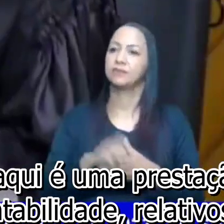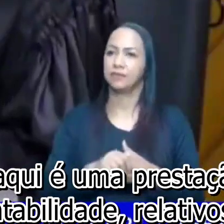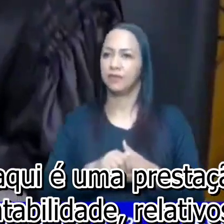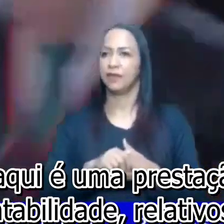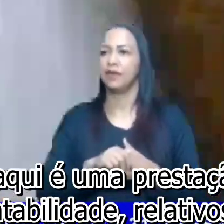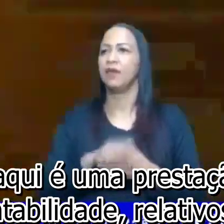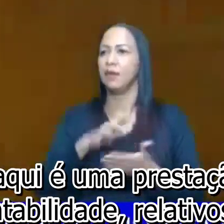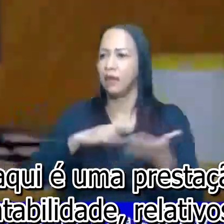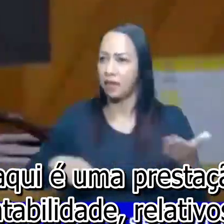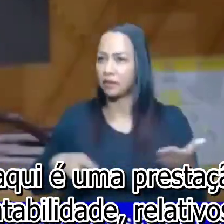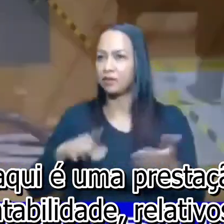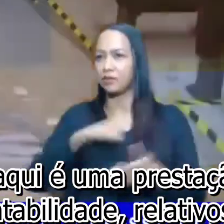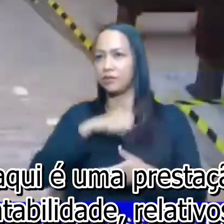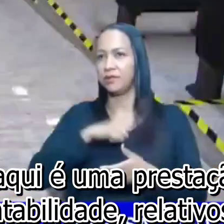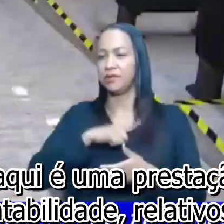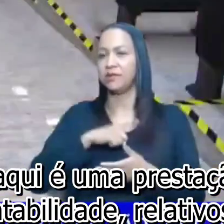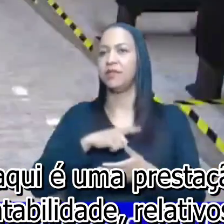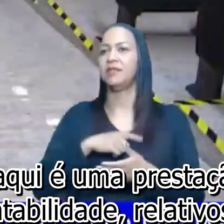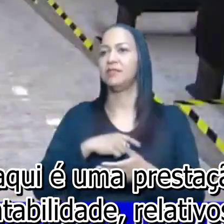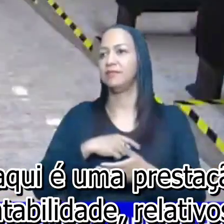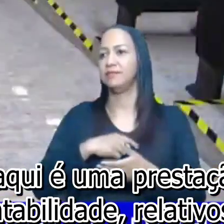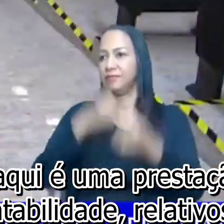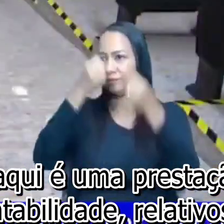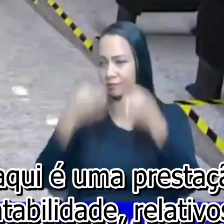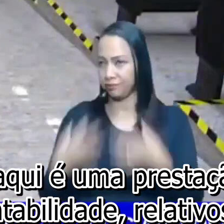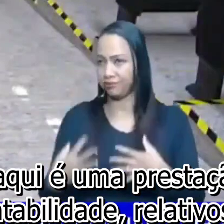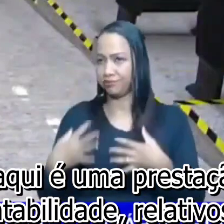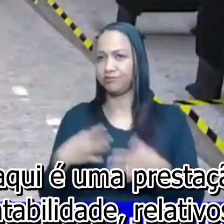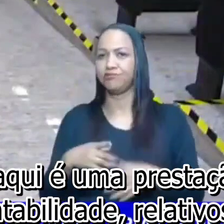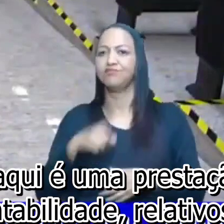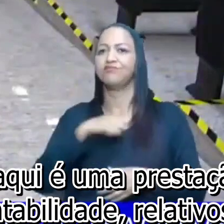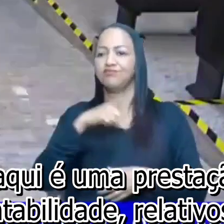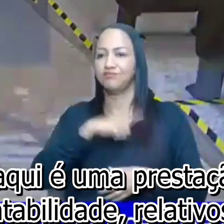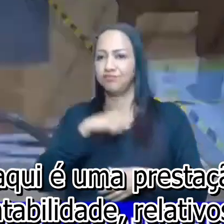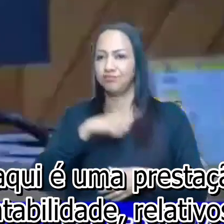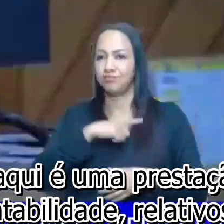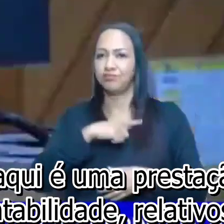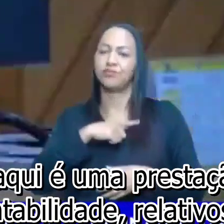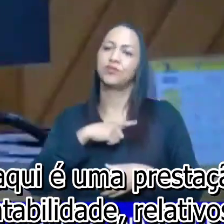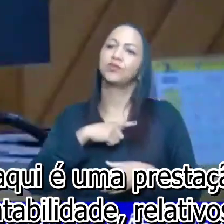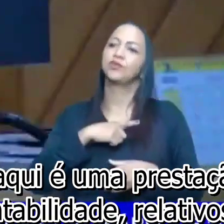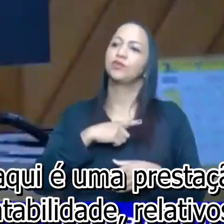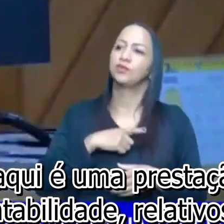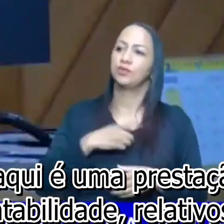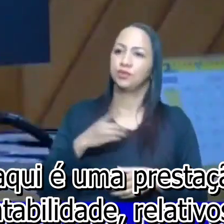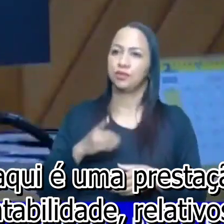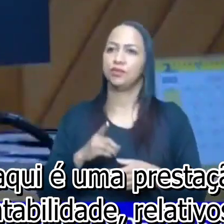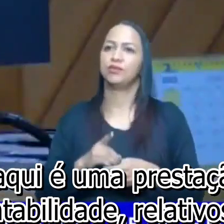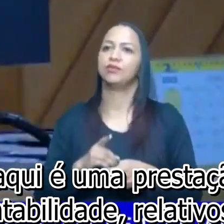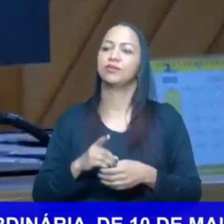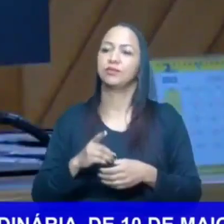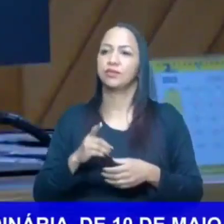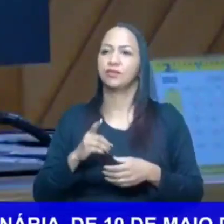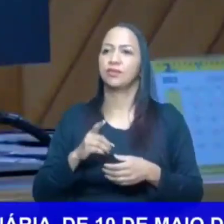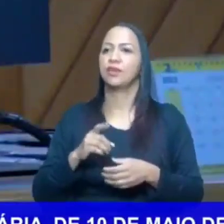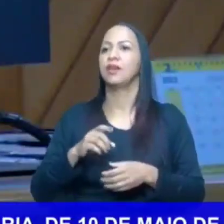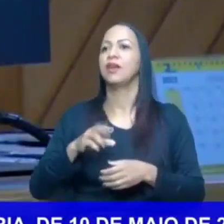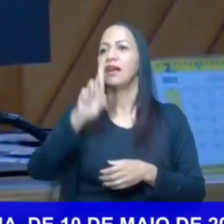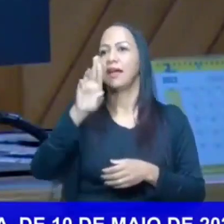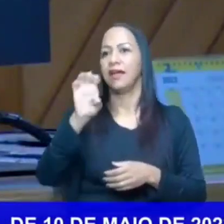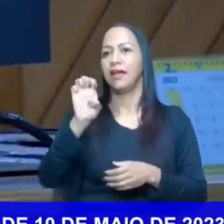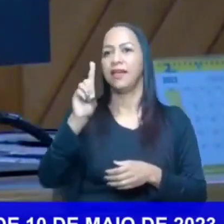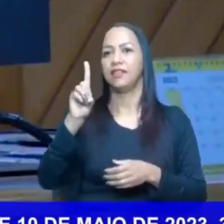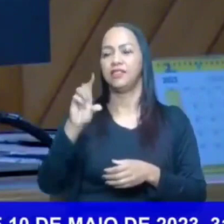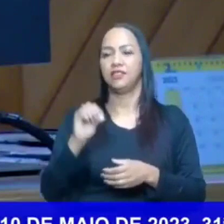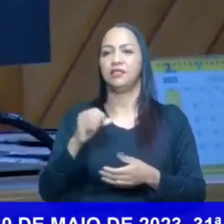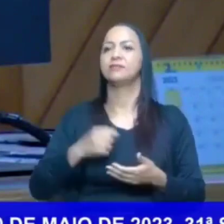palavra. Excelências, aqui é uma prestação de contas eleitorais do Diretório Estadual do Rede Sustentabilidade, relativas